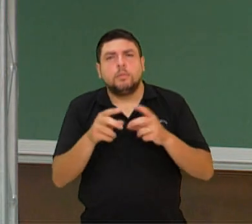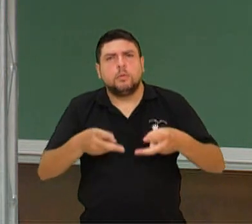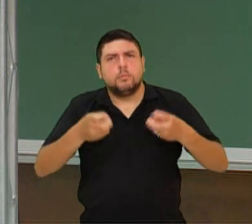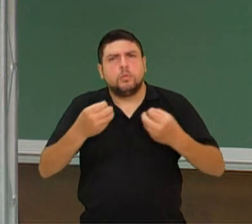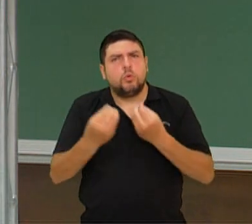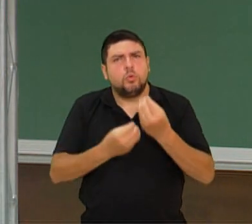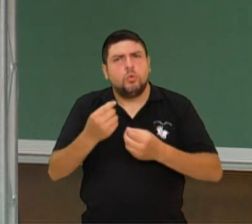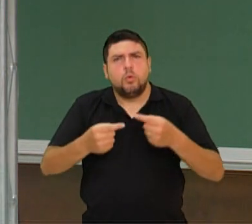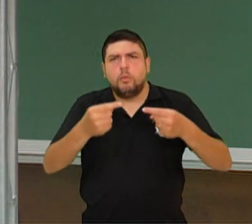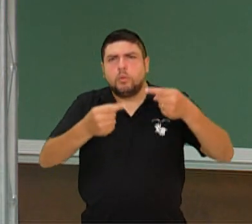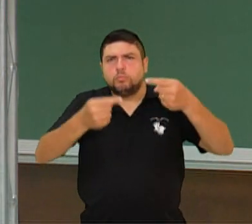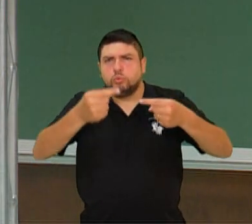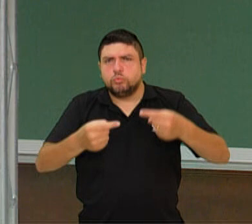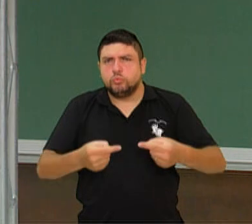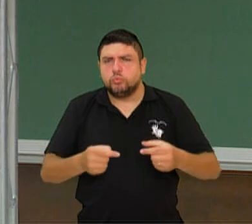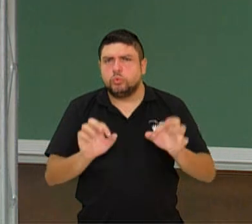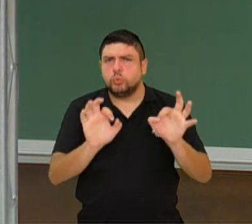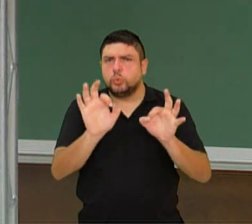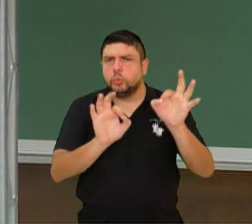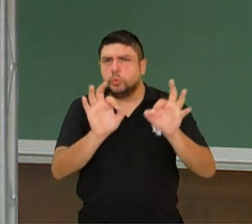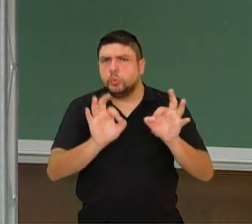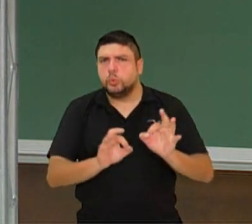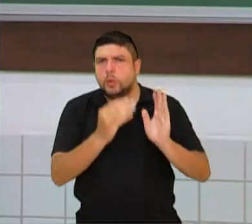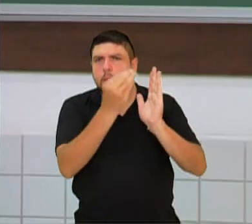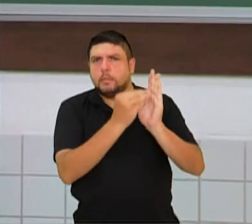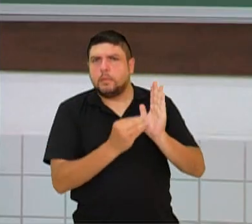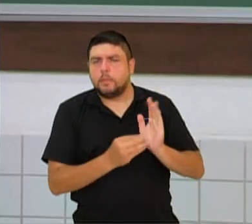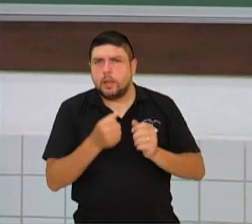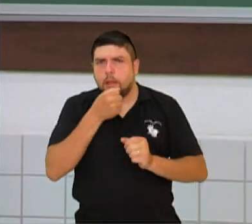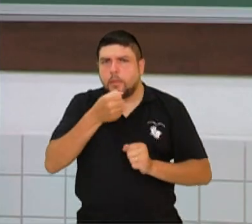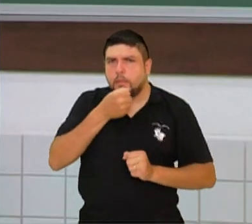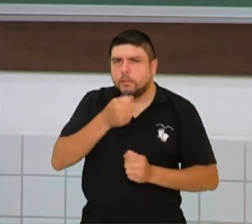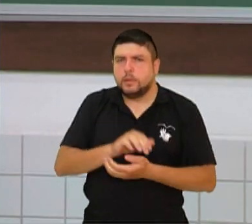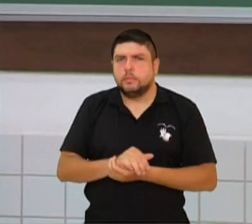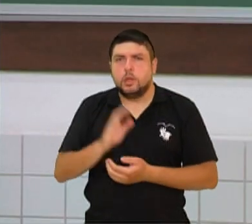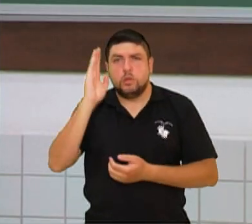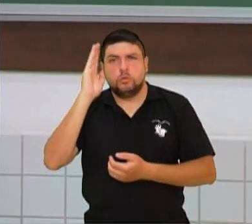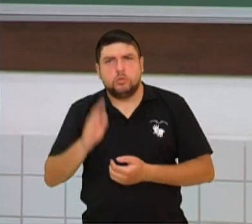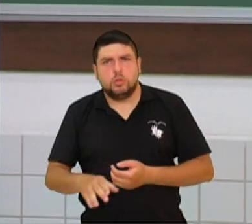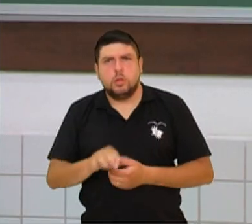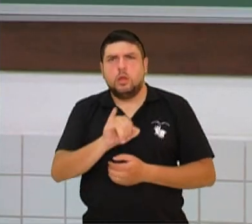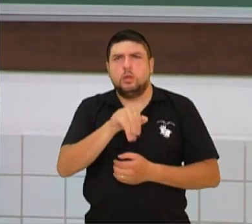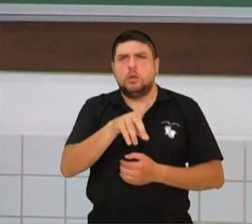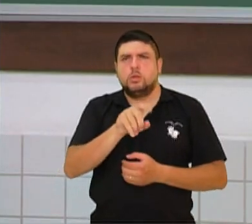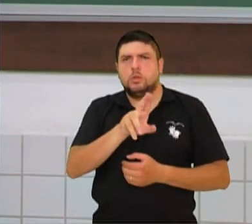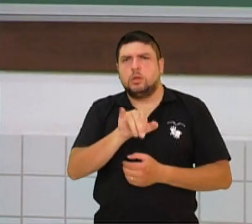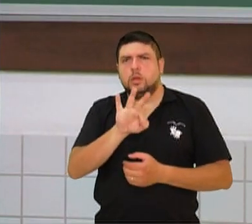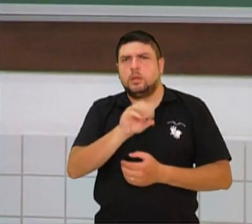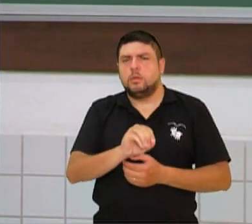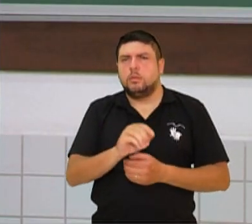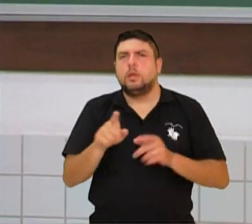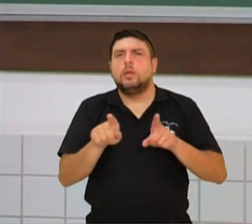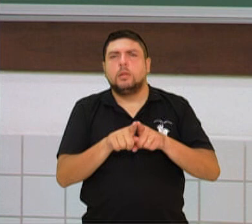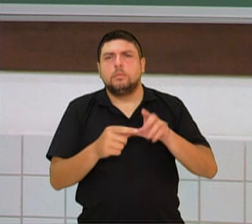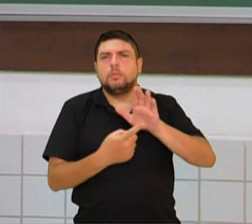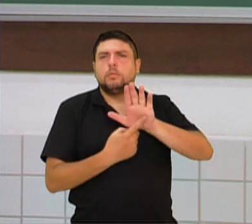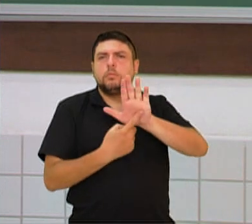discurso se organiza em uma entrevista, ok? Então, falamos do discurso direto, indireto ali e mostramos para